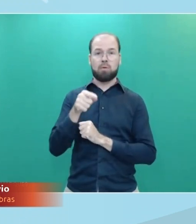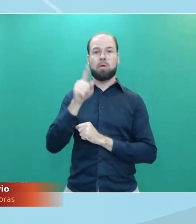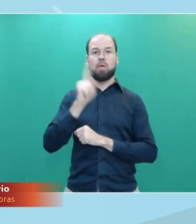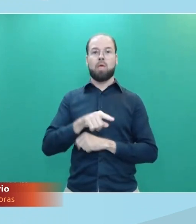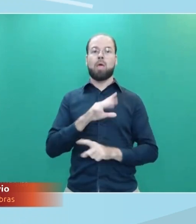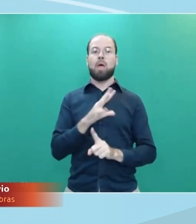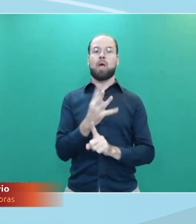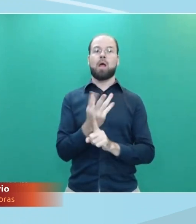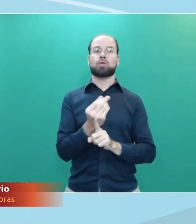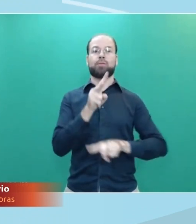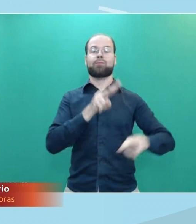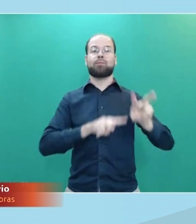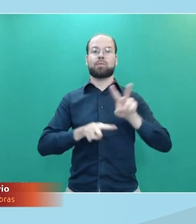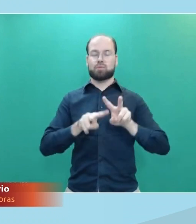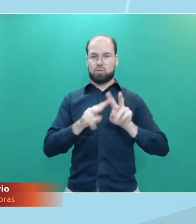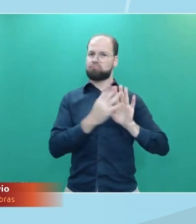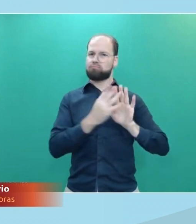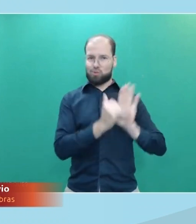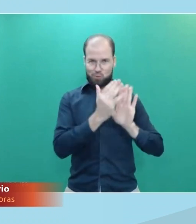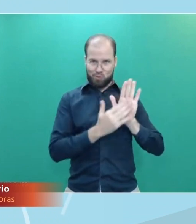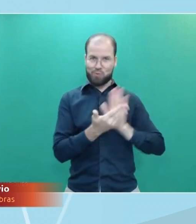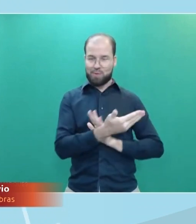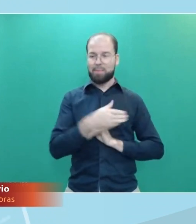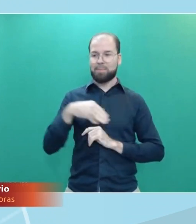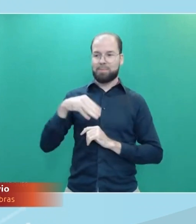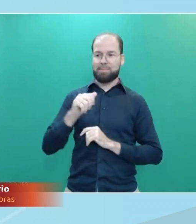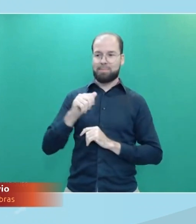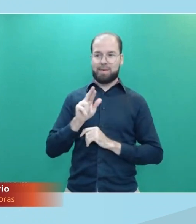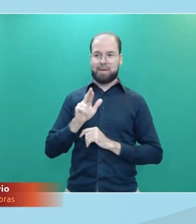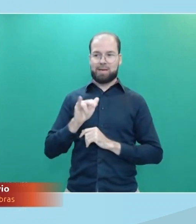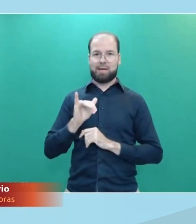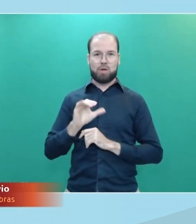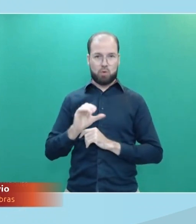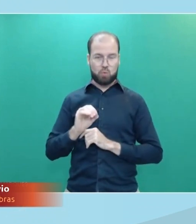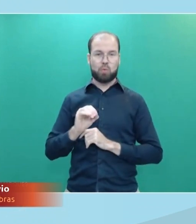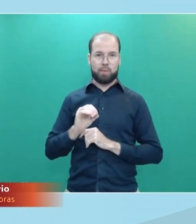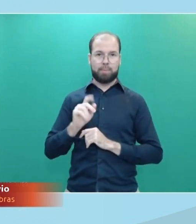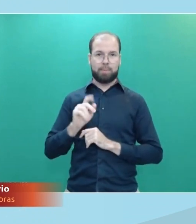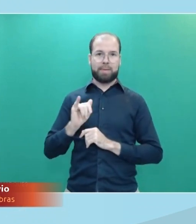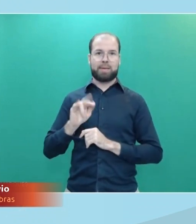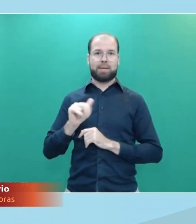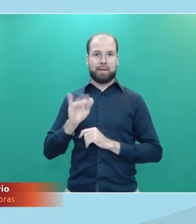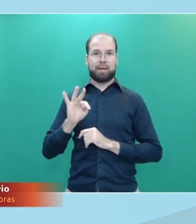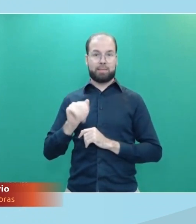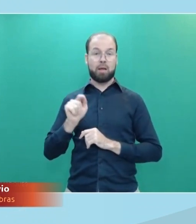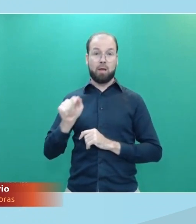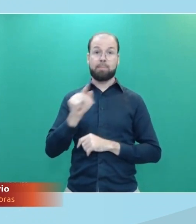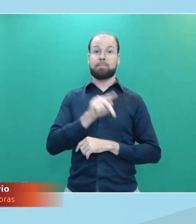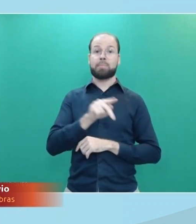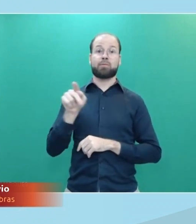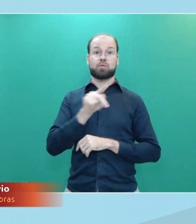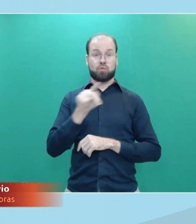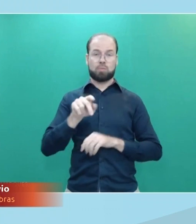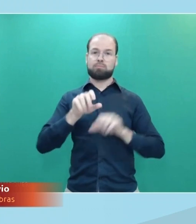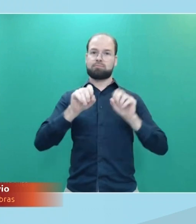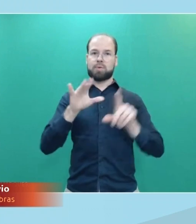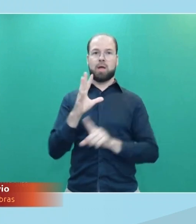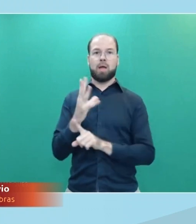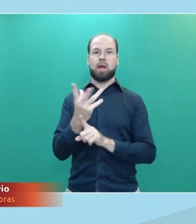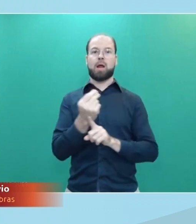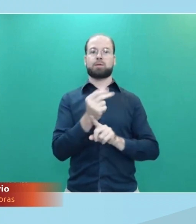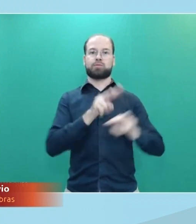visual Mário Pirata. Ele foi professor de História da Arte e Artes Visuais em diversas universidades.